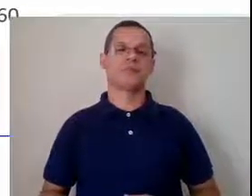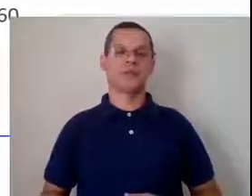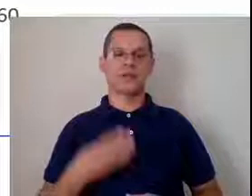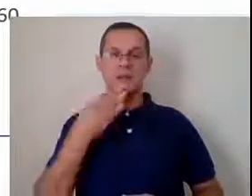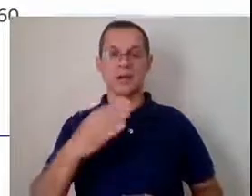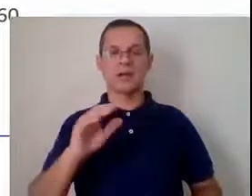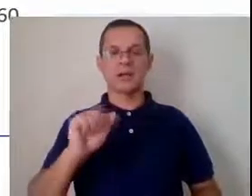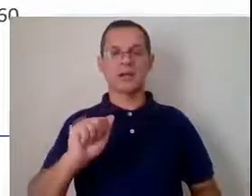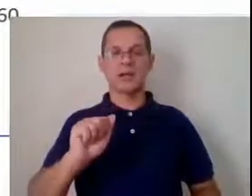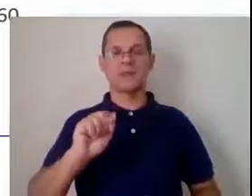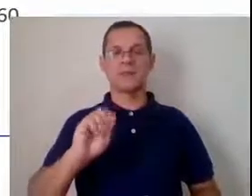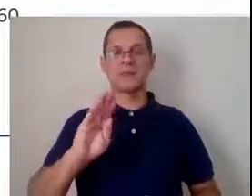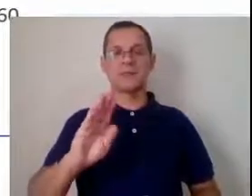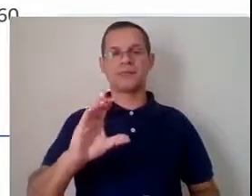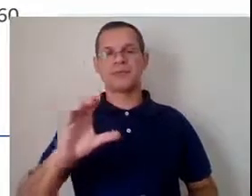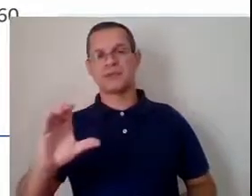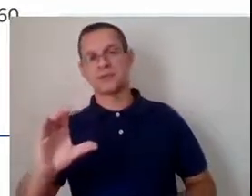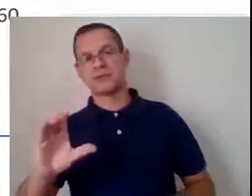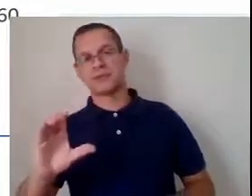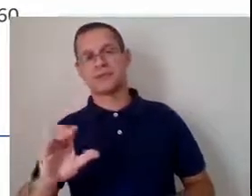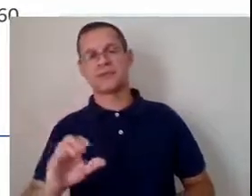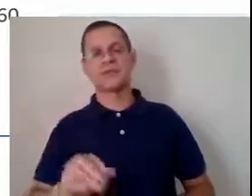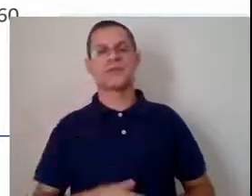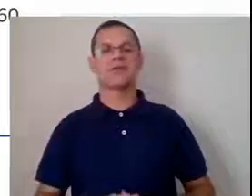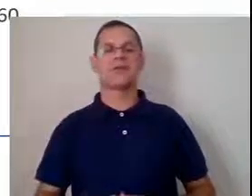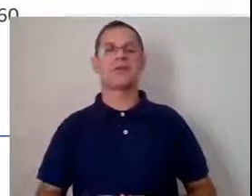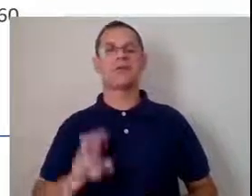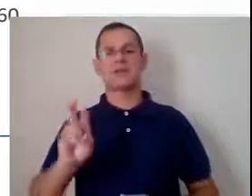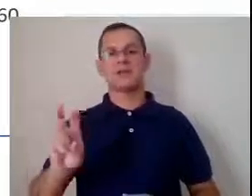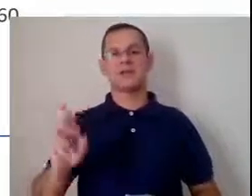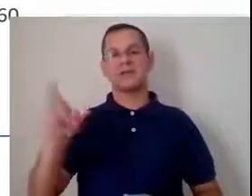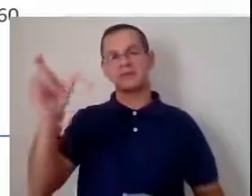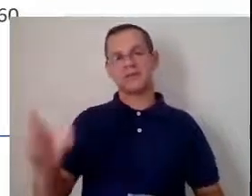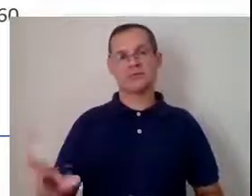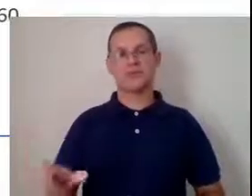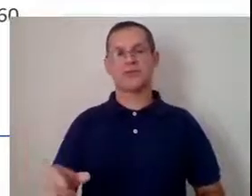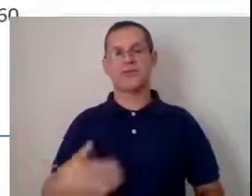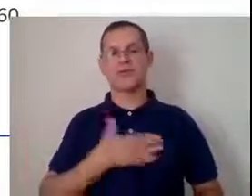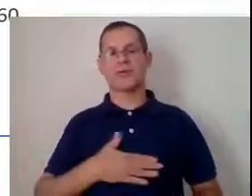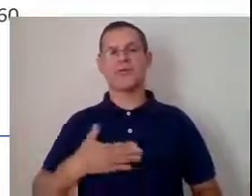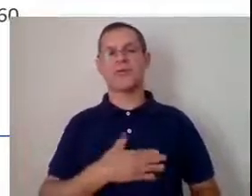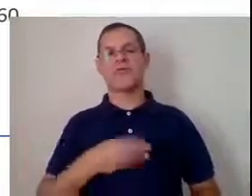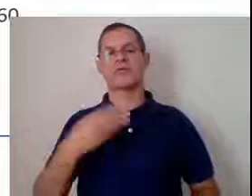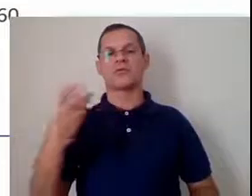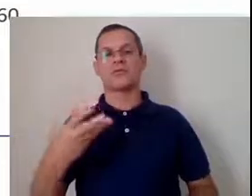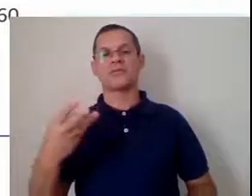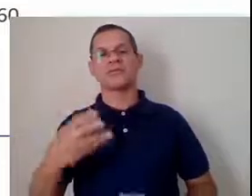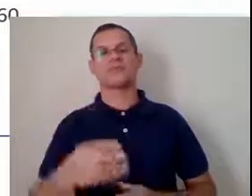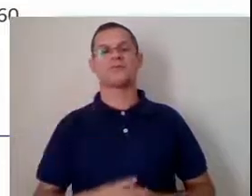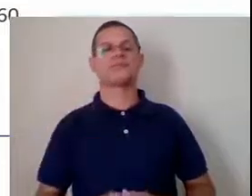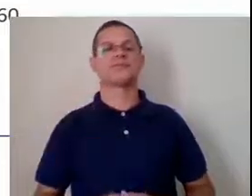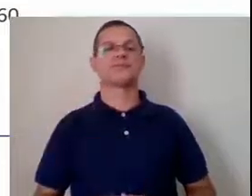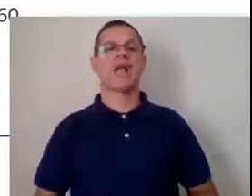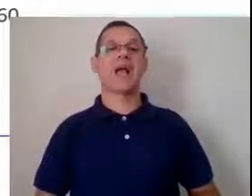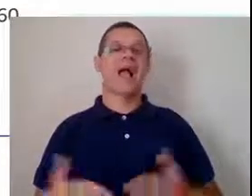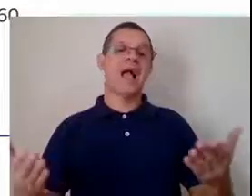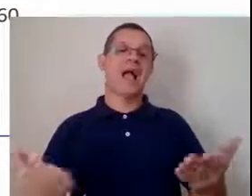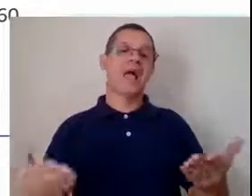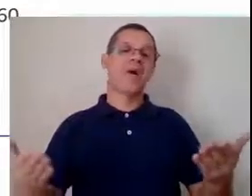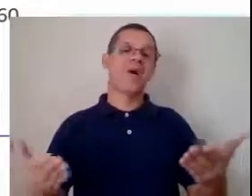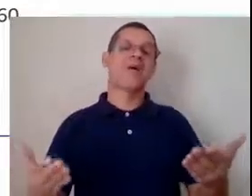B e C, né? Aqui são os 5 cidadãos que gostam das 3, tá?